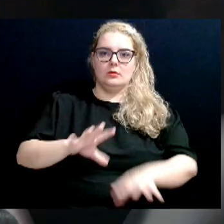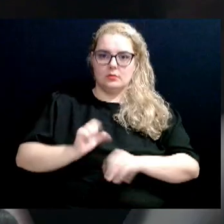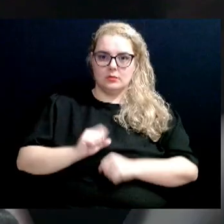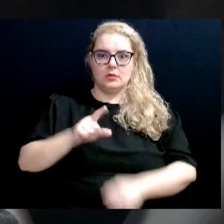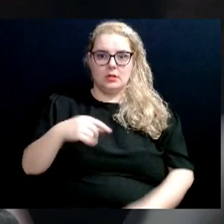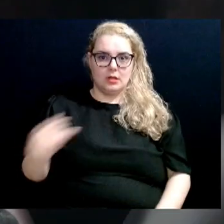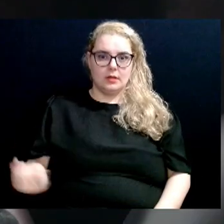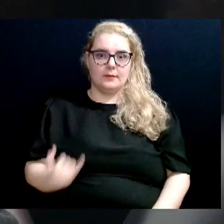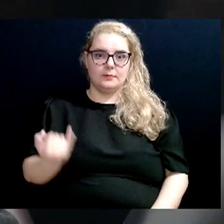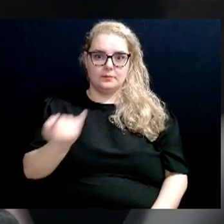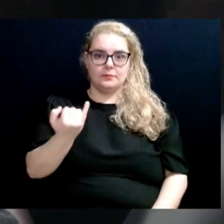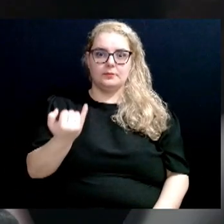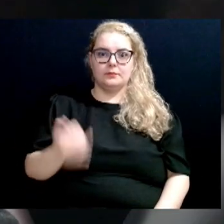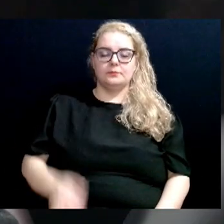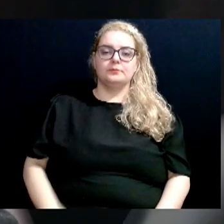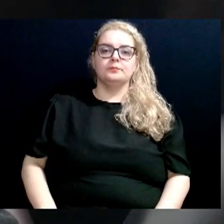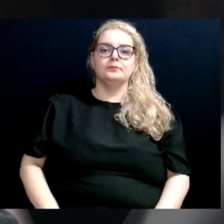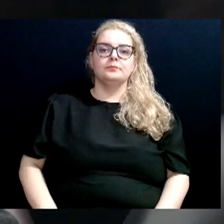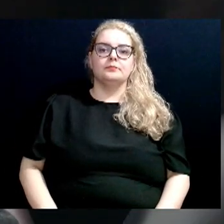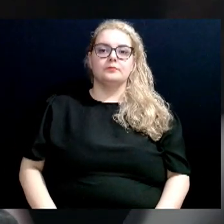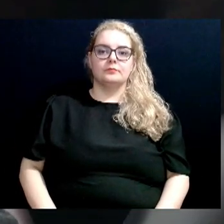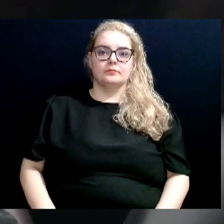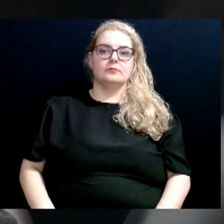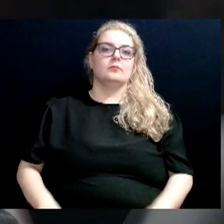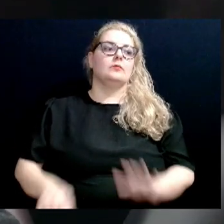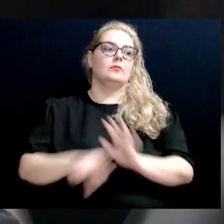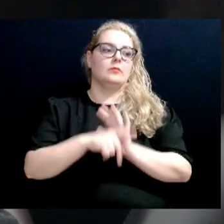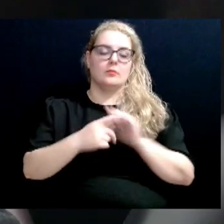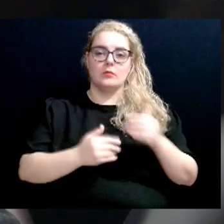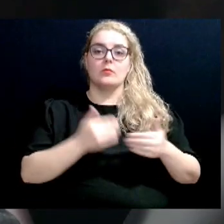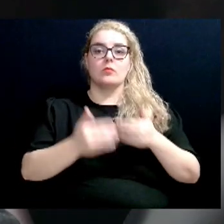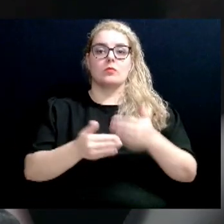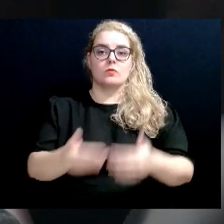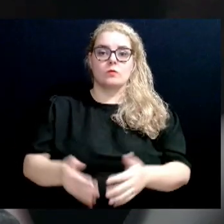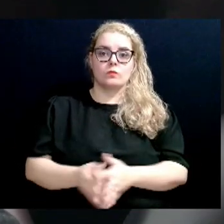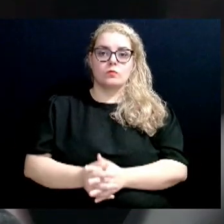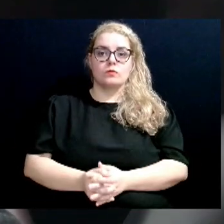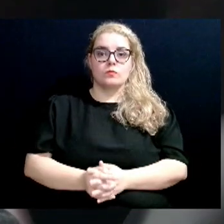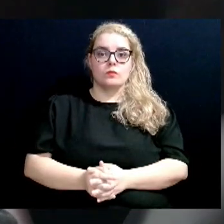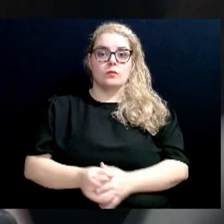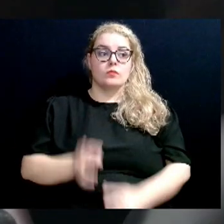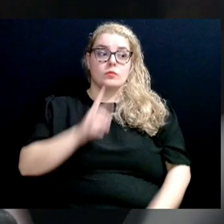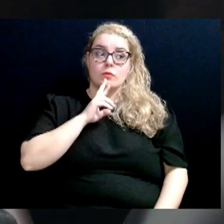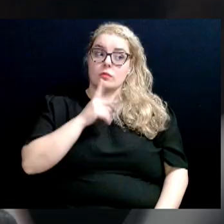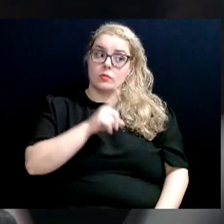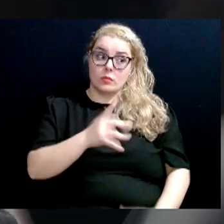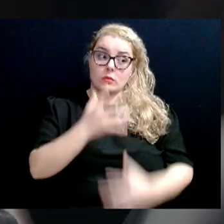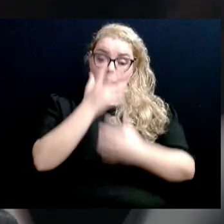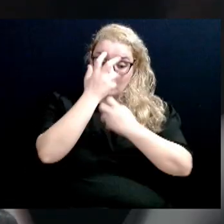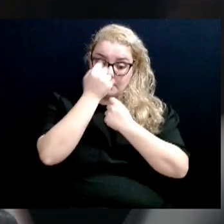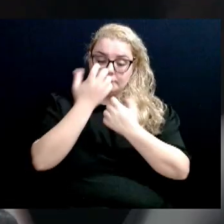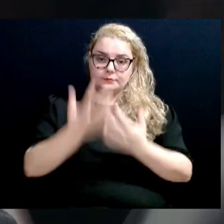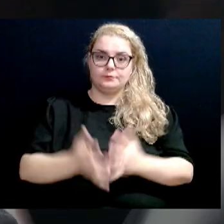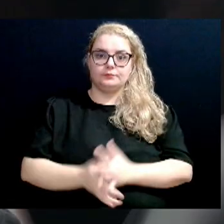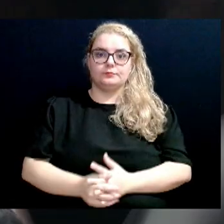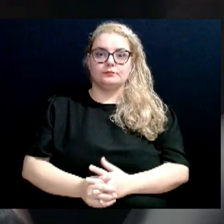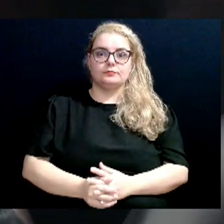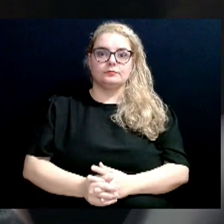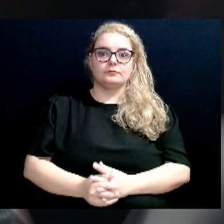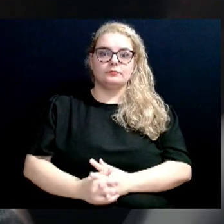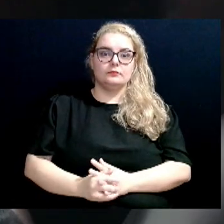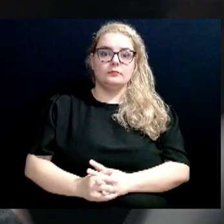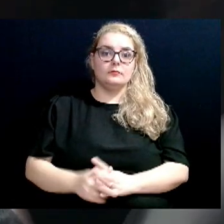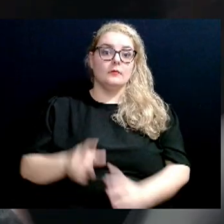né, e faz parte do processo para o paciente ter resultado e não se frustrar, e ter resultado, porque a gente